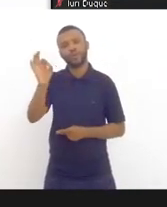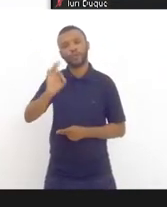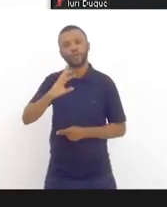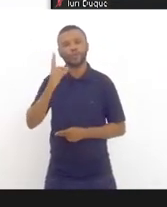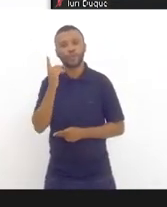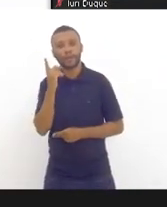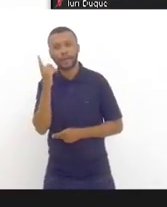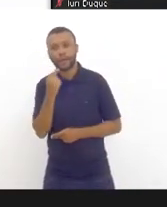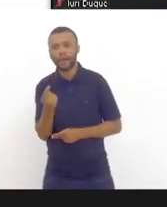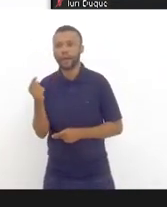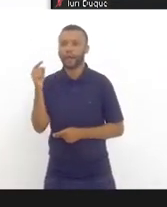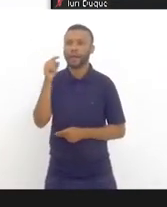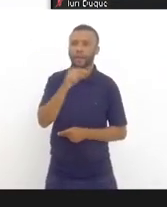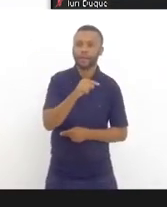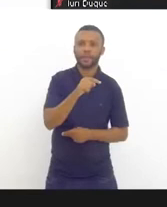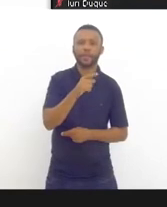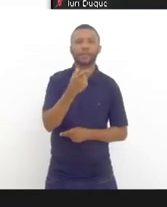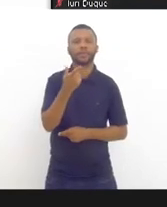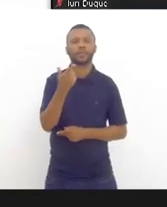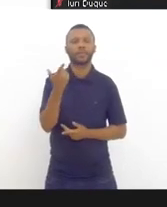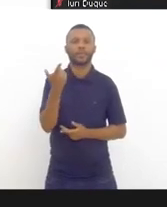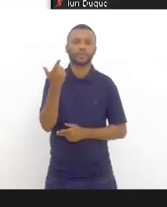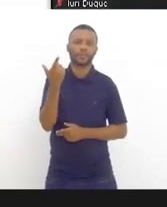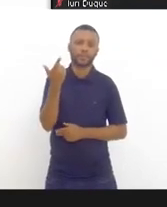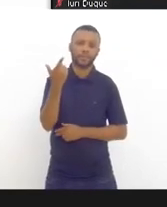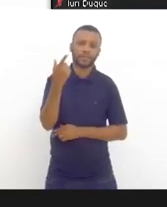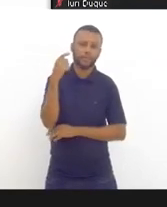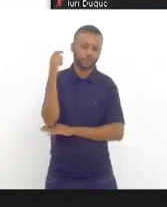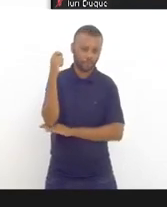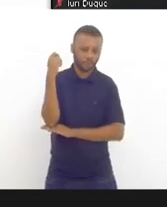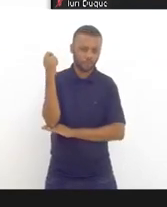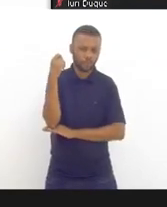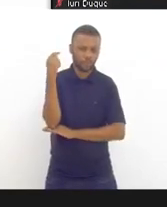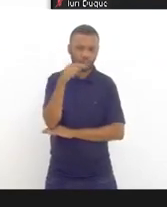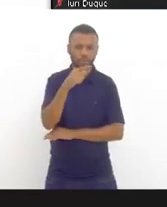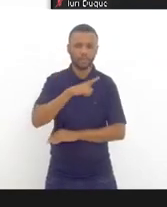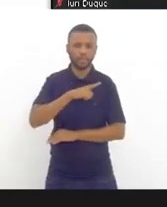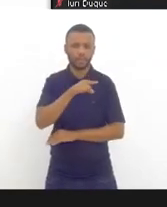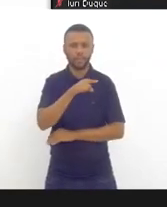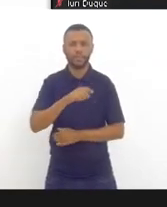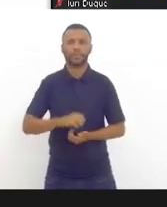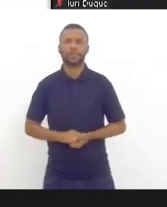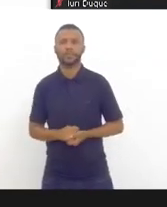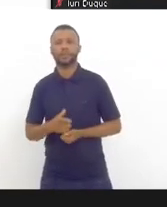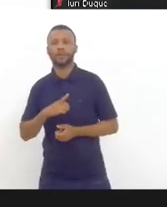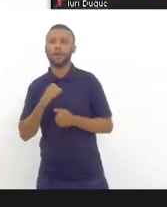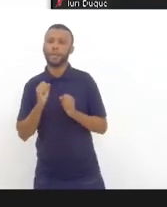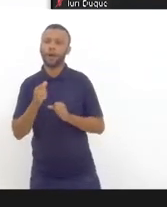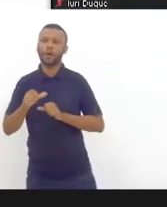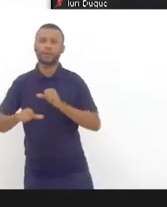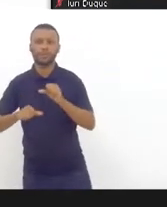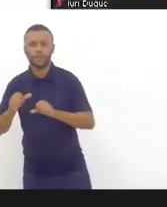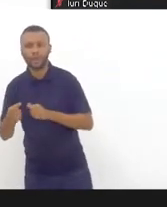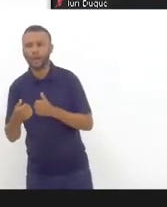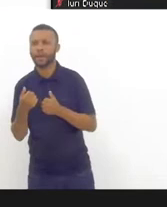Ceará, então, são estados consolidados quanto a isso. E aqui tem a progressividade, que pode alterar, pode ser, por exemplo, bienal, passando no primeiro